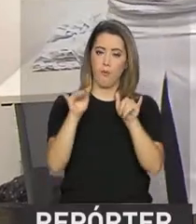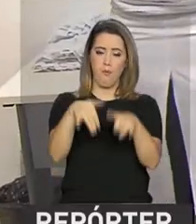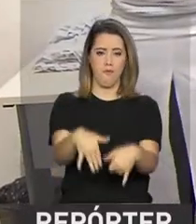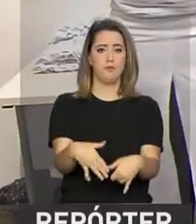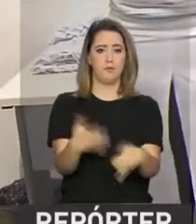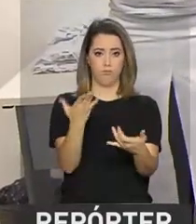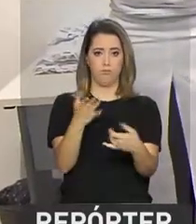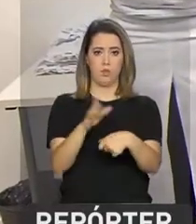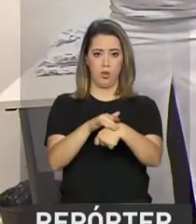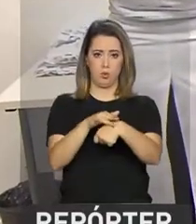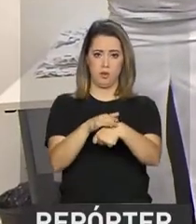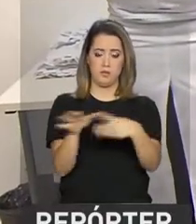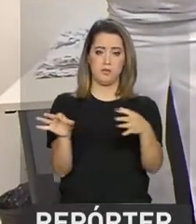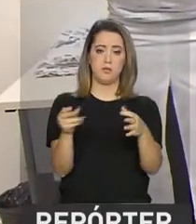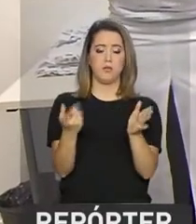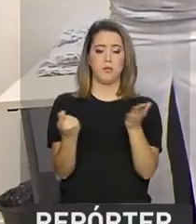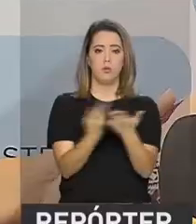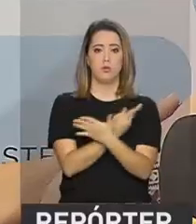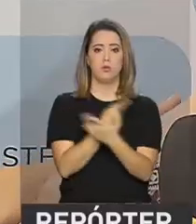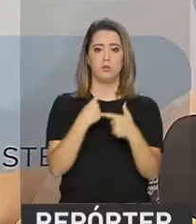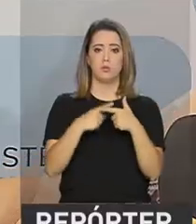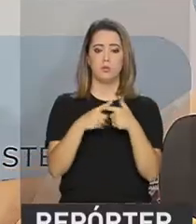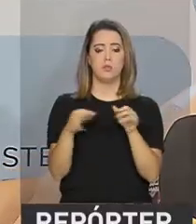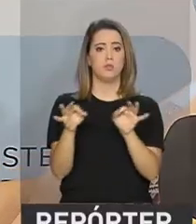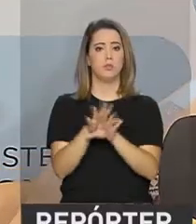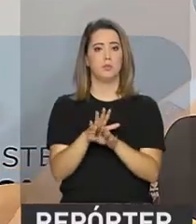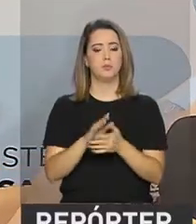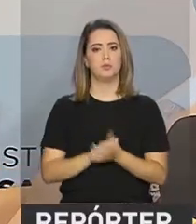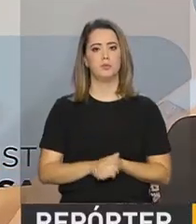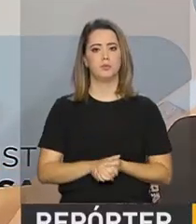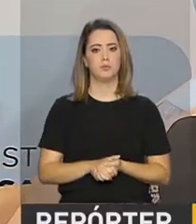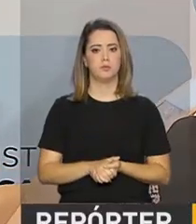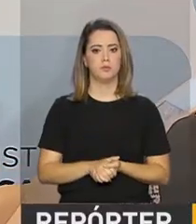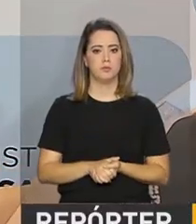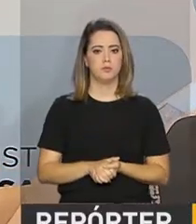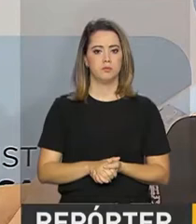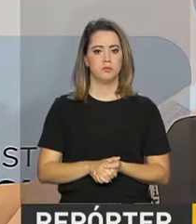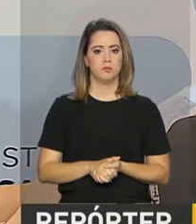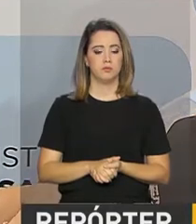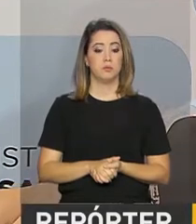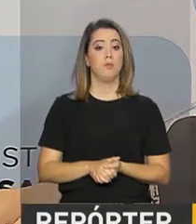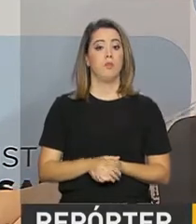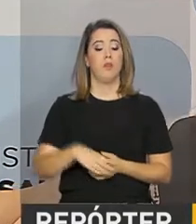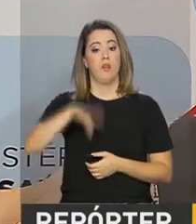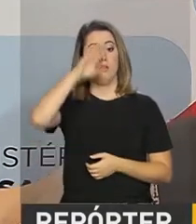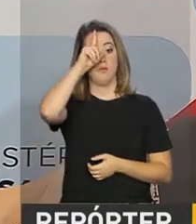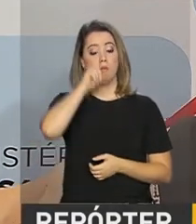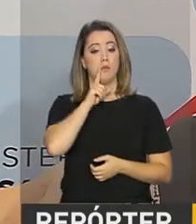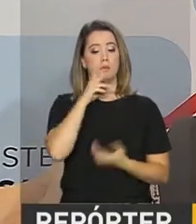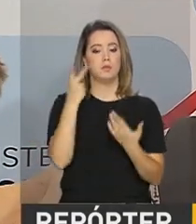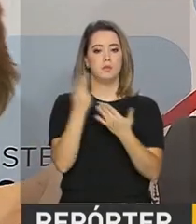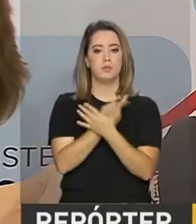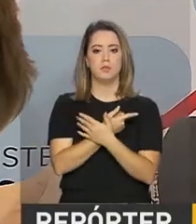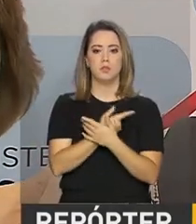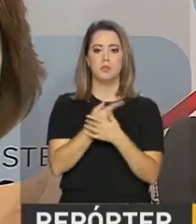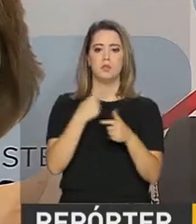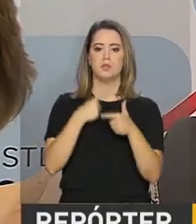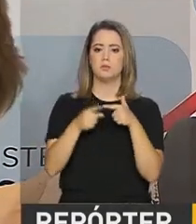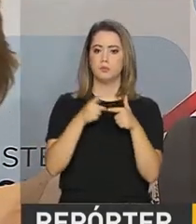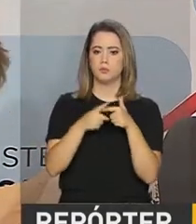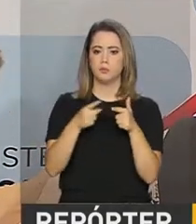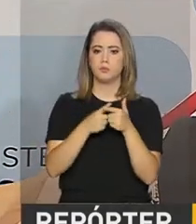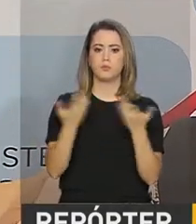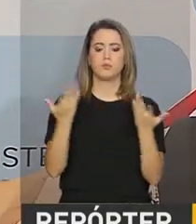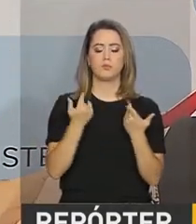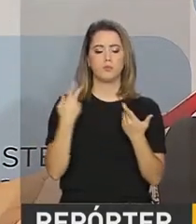se adaptar a característica da doença é a febre amarela é uma doença que se comporta insultos que são cíclicos não é é principalmente à sazonalidade